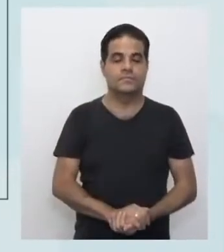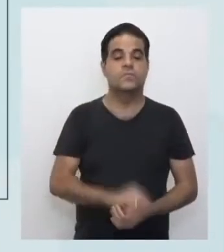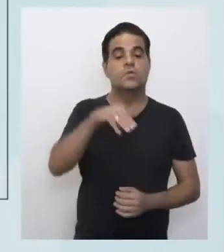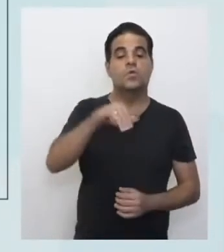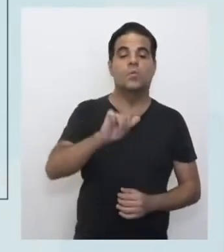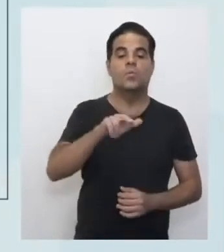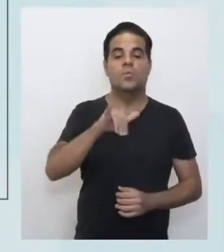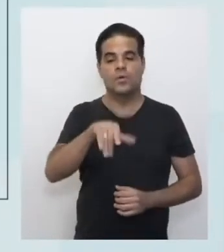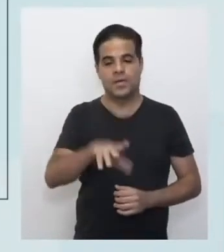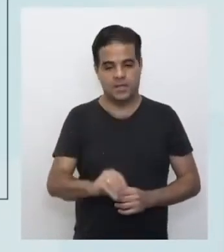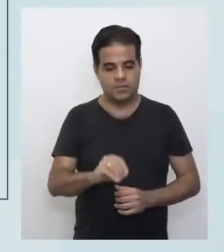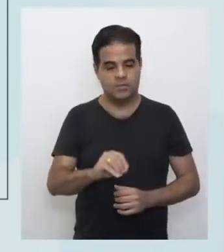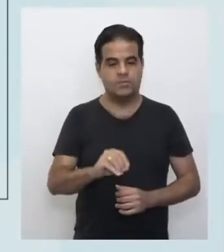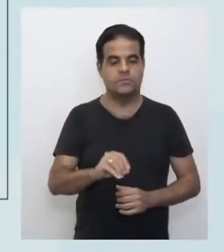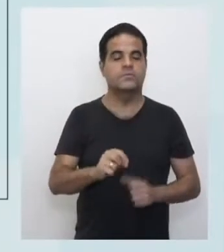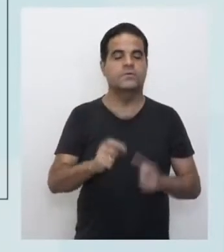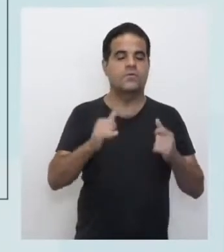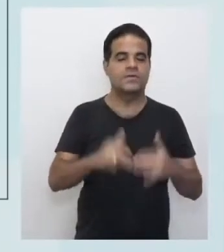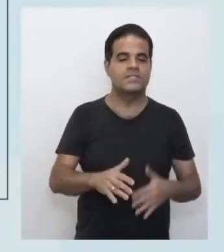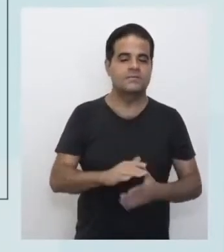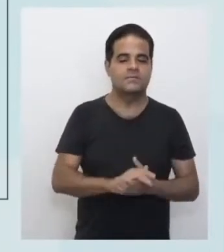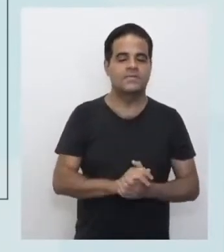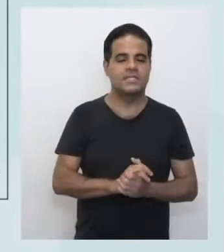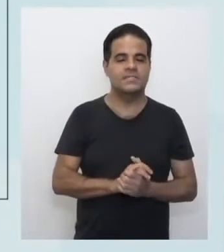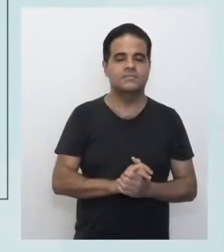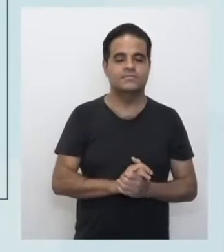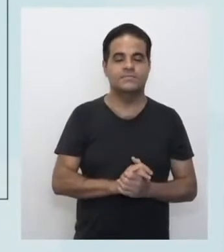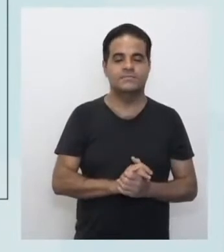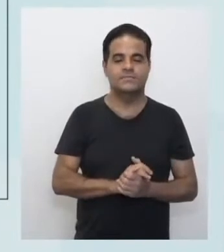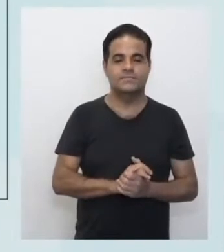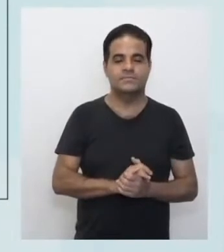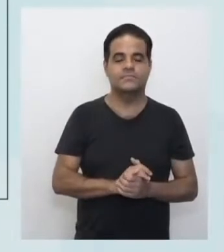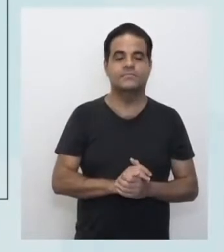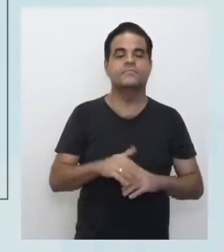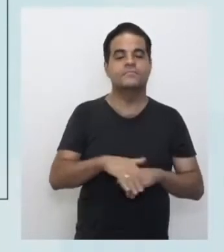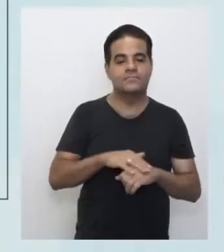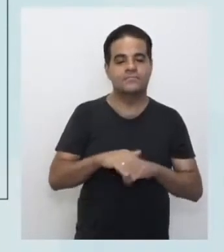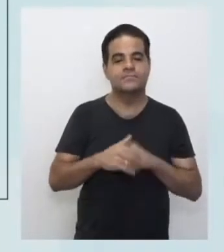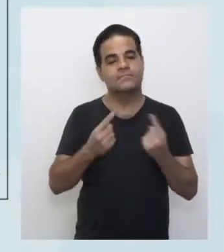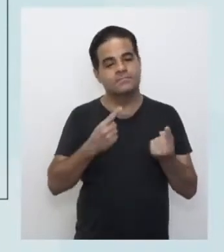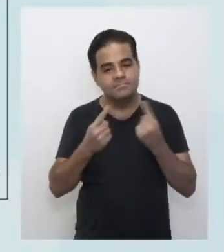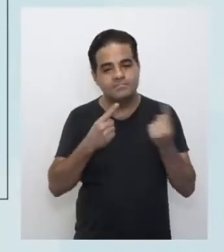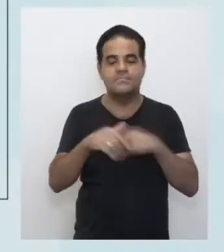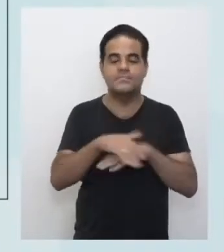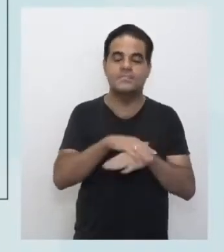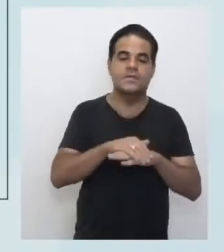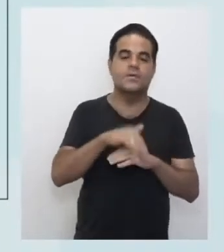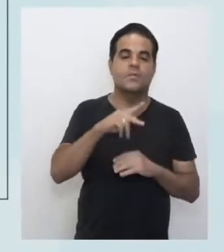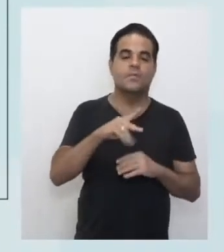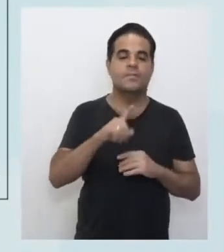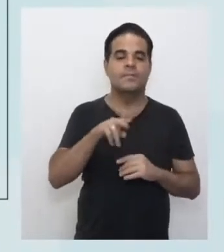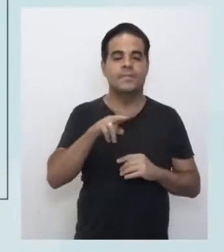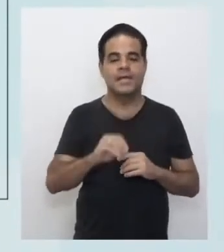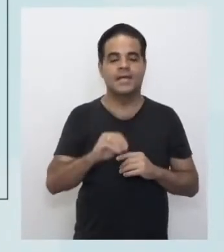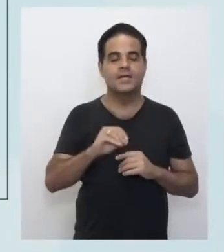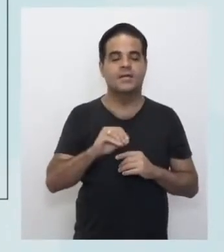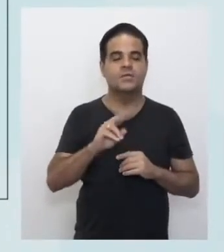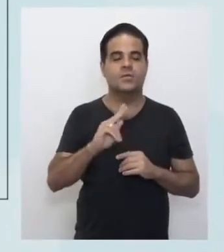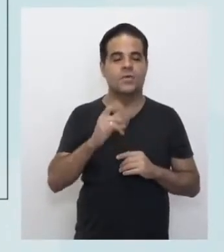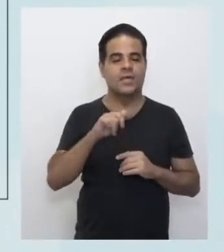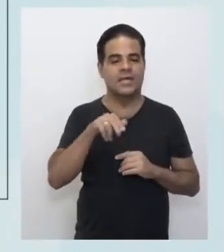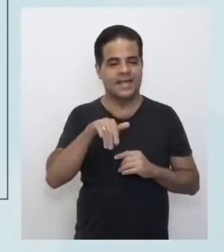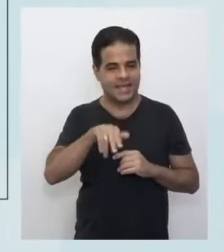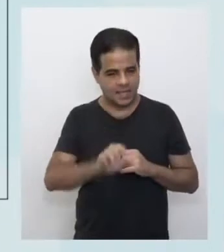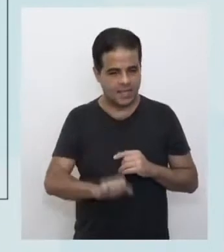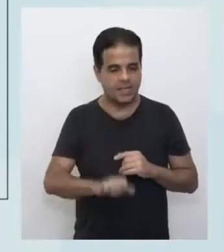também, né? Conversations. Isso, a Giovana também falou conversations. O Pedro Henrique, conversations. That's